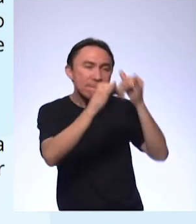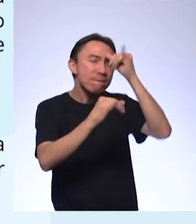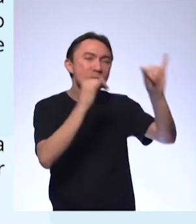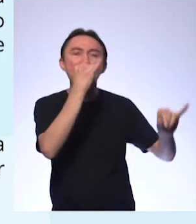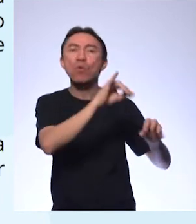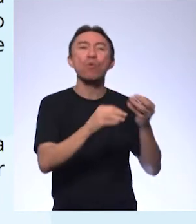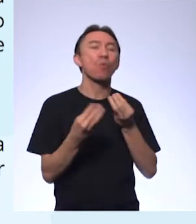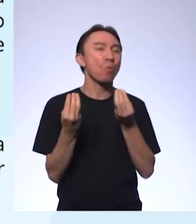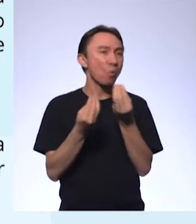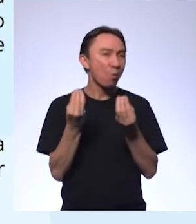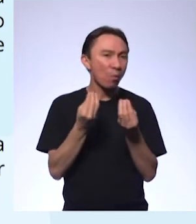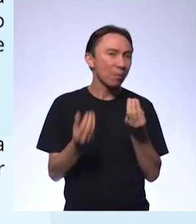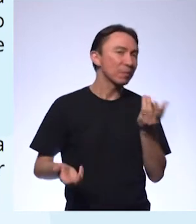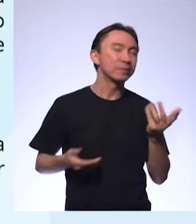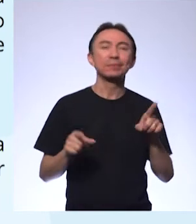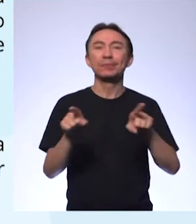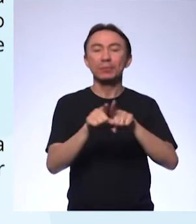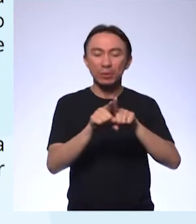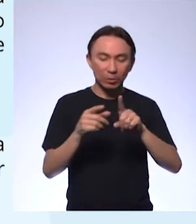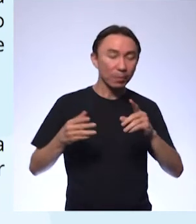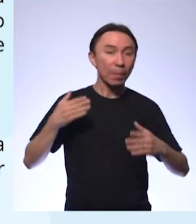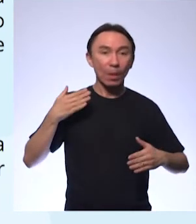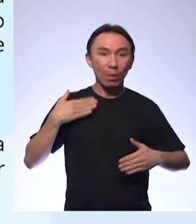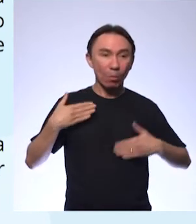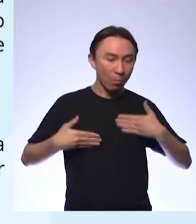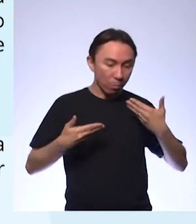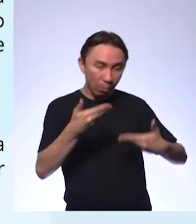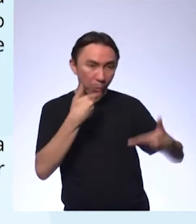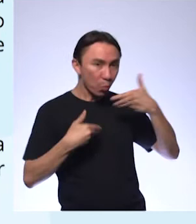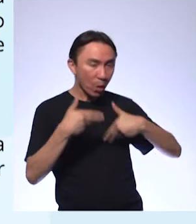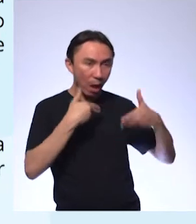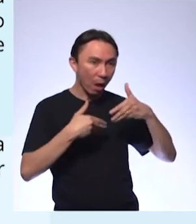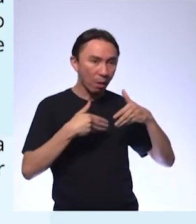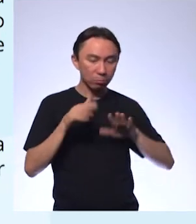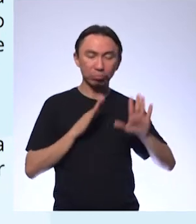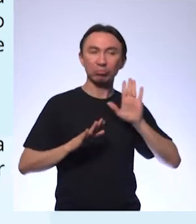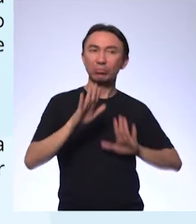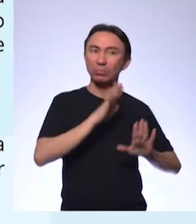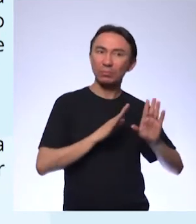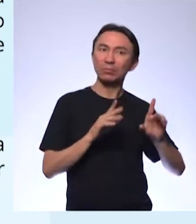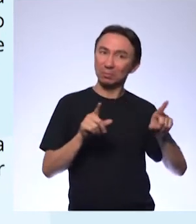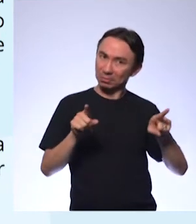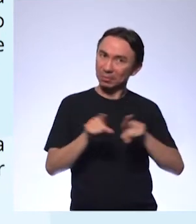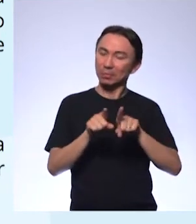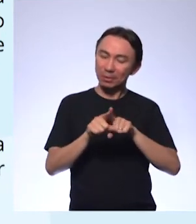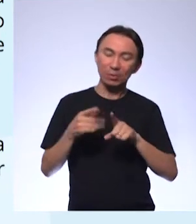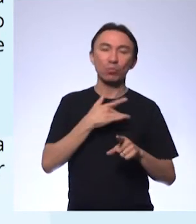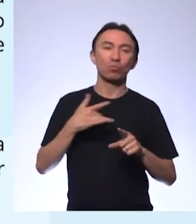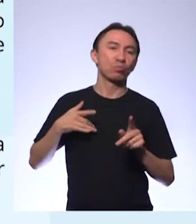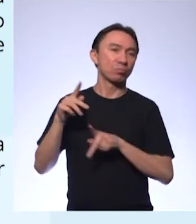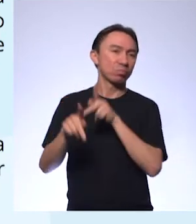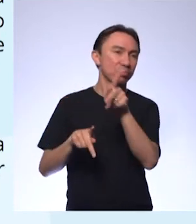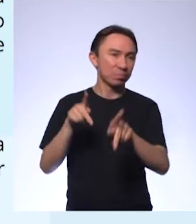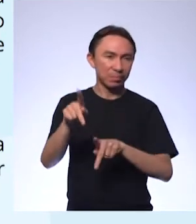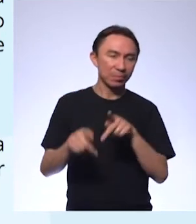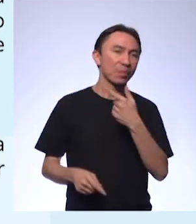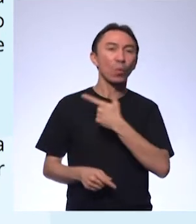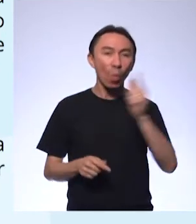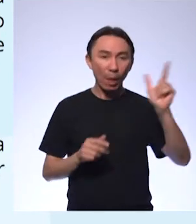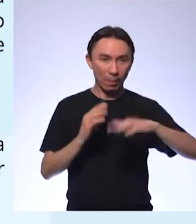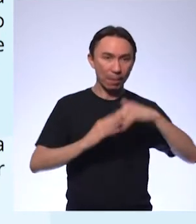como promoção do autocuidado e como uma questão de saúde pública. E tem a outra habilidade aí,